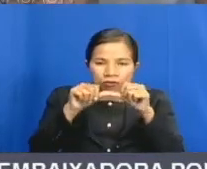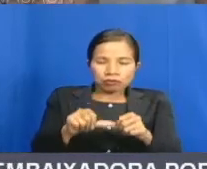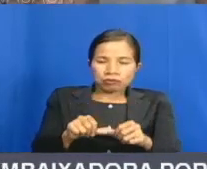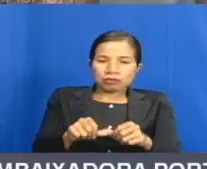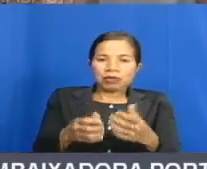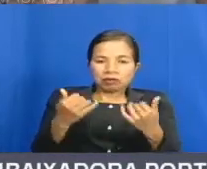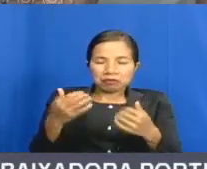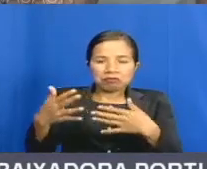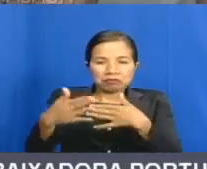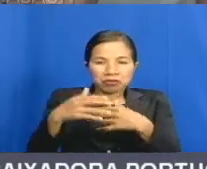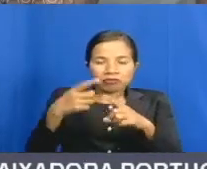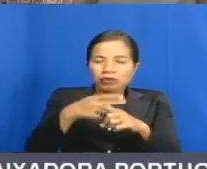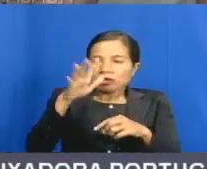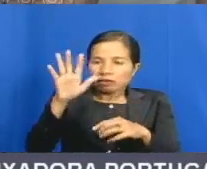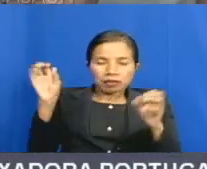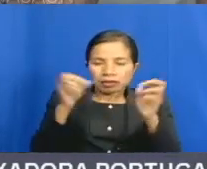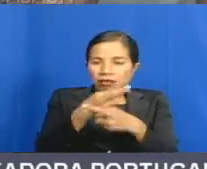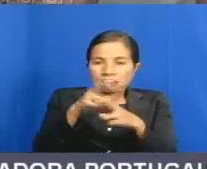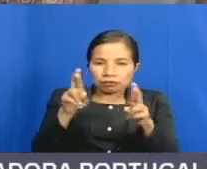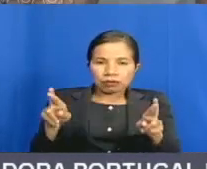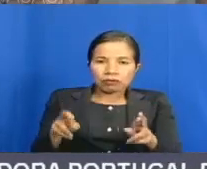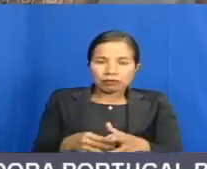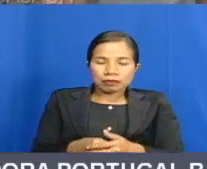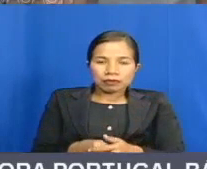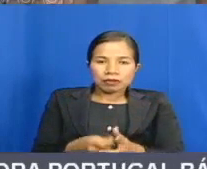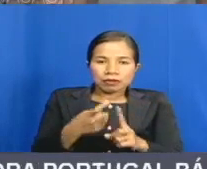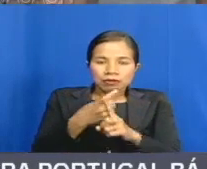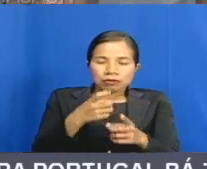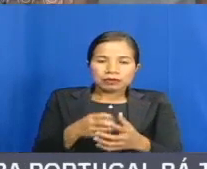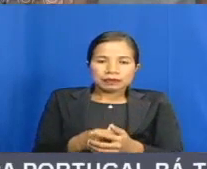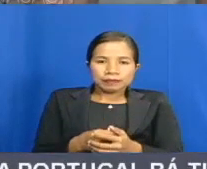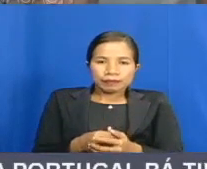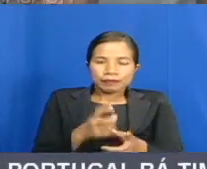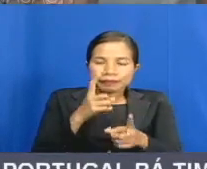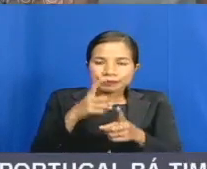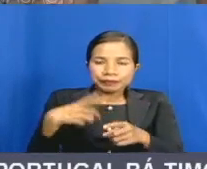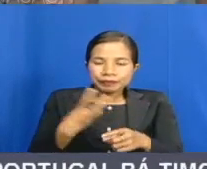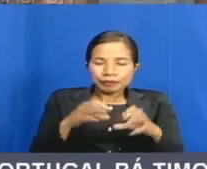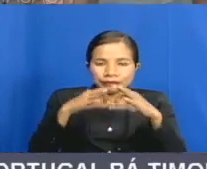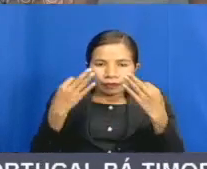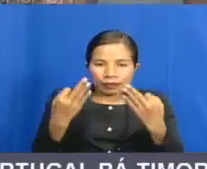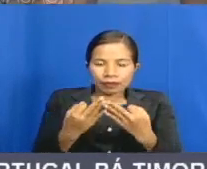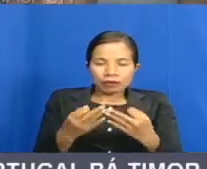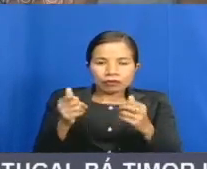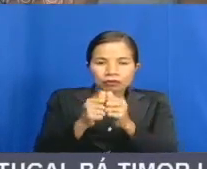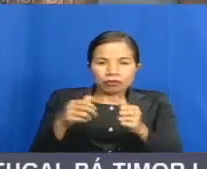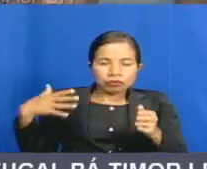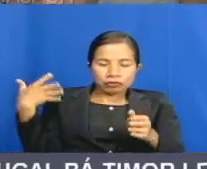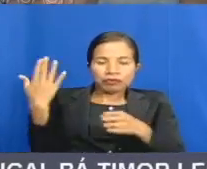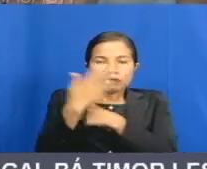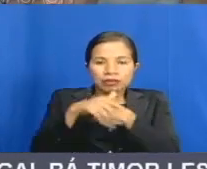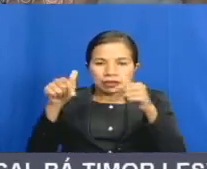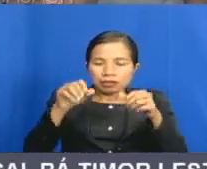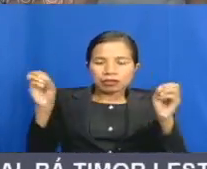tamo na fulan lima, la ia resultado. Husi detalhe sirne, ami família, o juventude railaram la